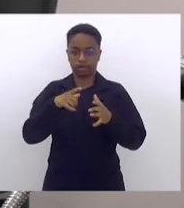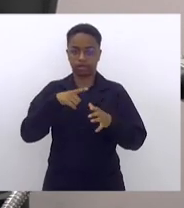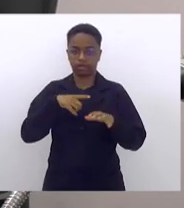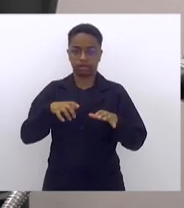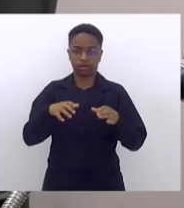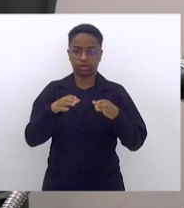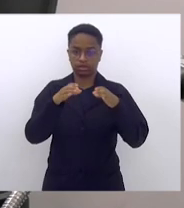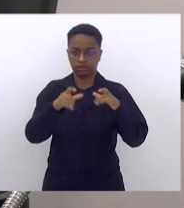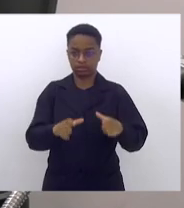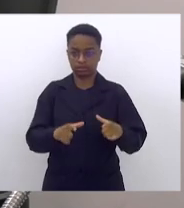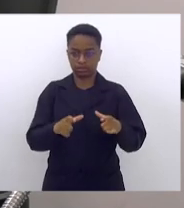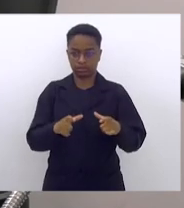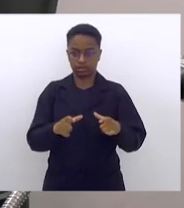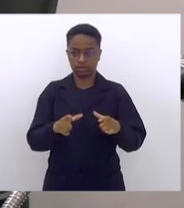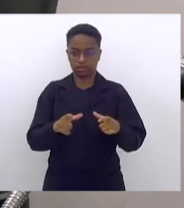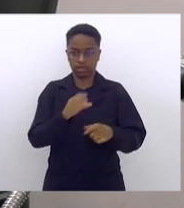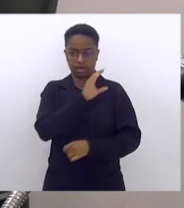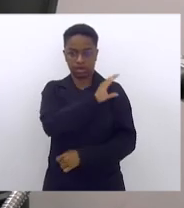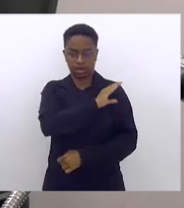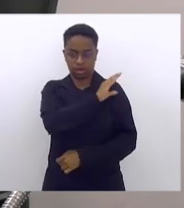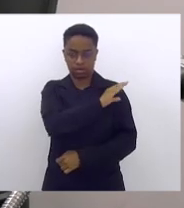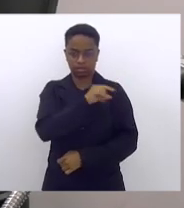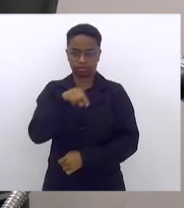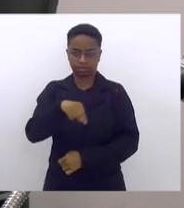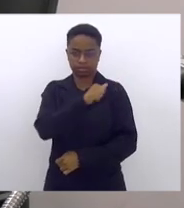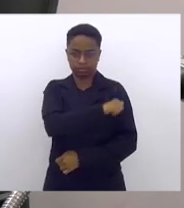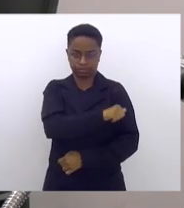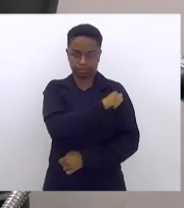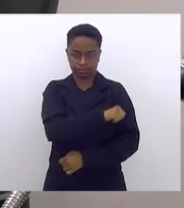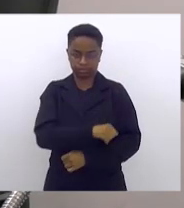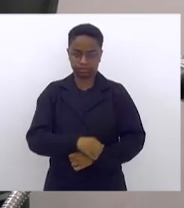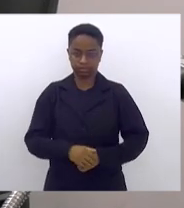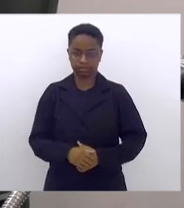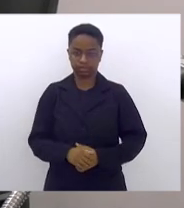no Novo Horizonte Sem Número, Campos dos Goitacazes, Rio de Janeiro, CEP